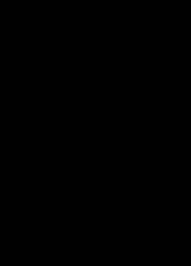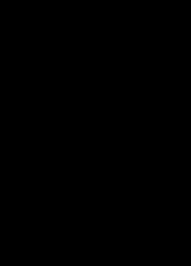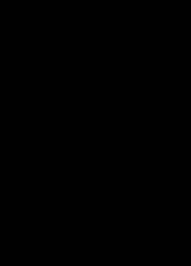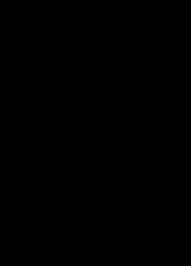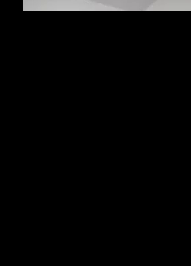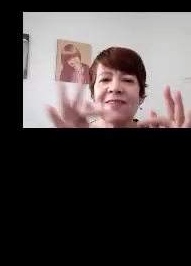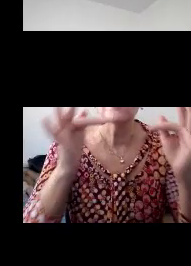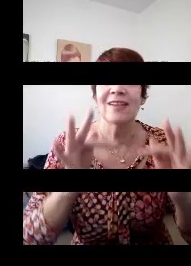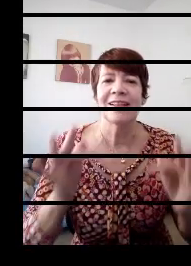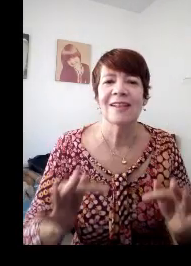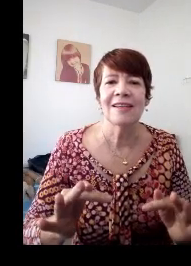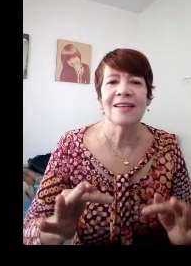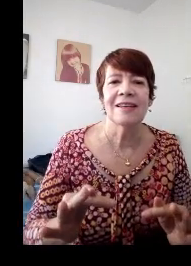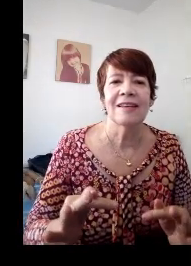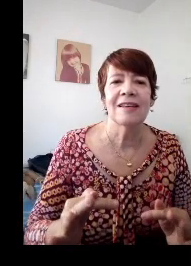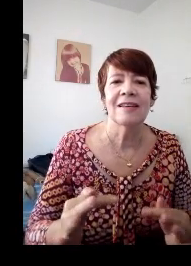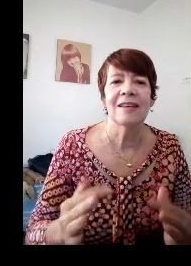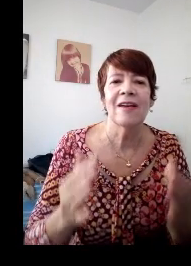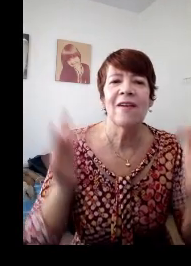Eu estou